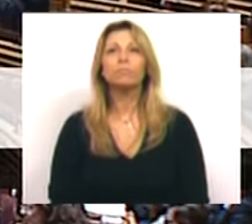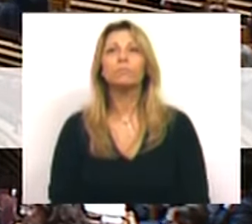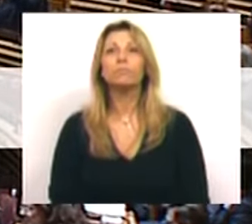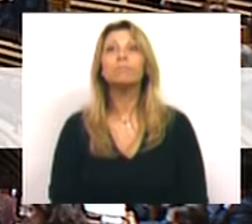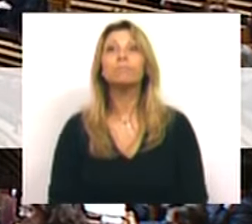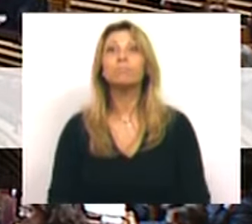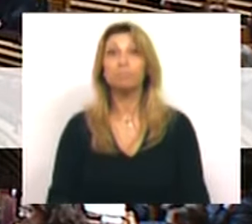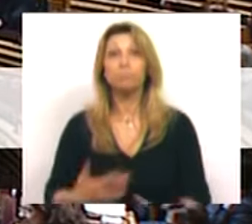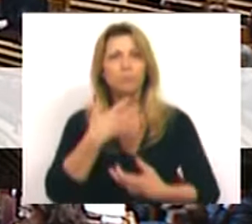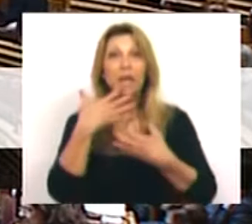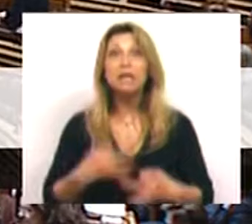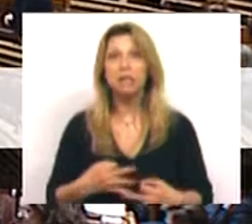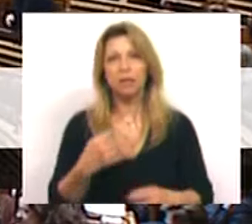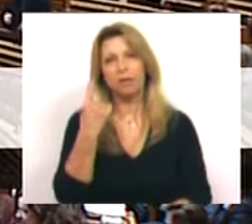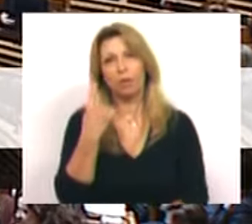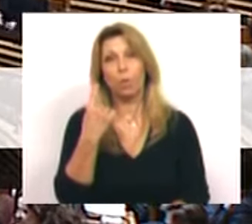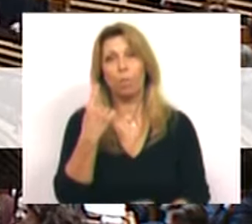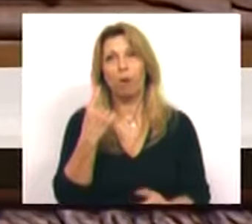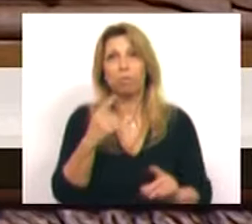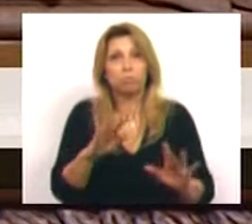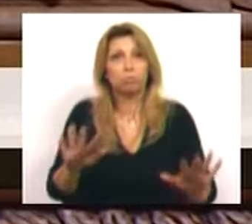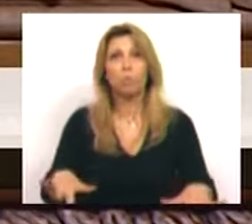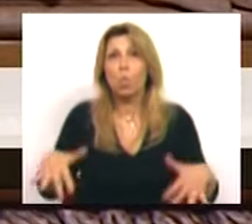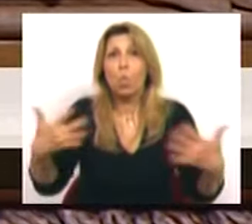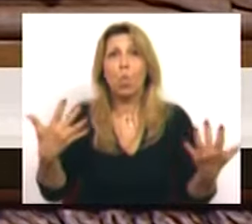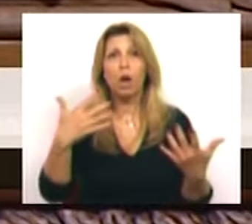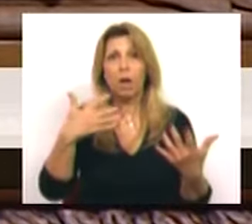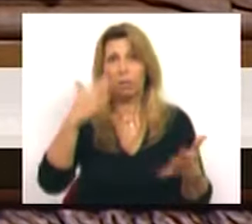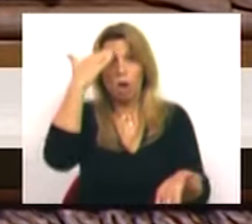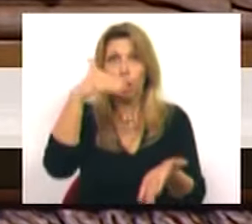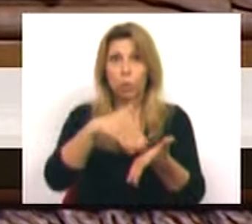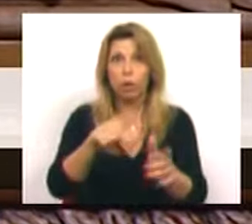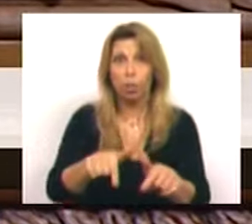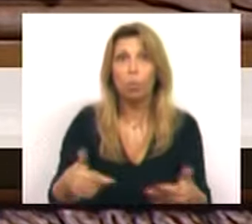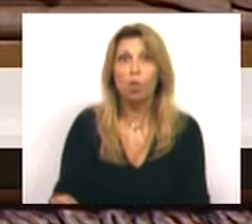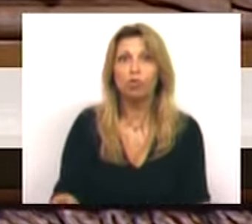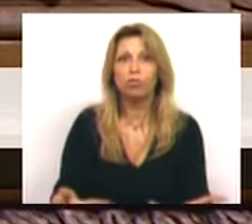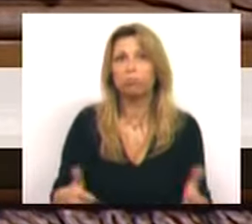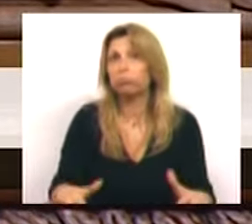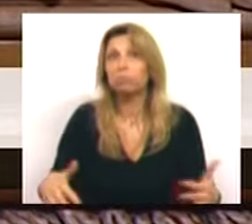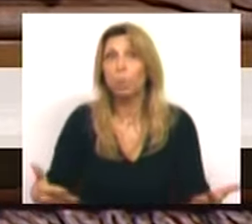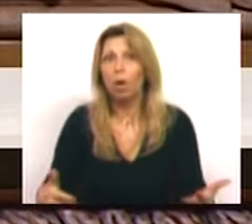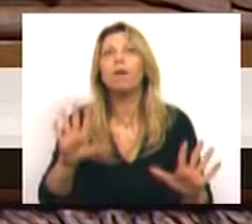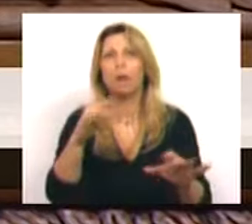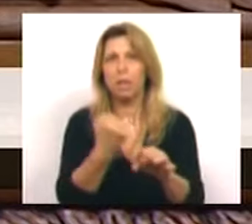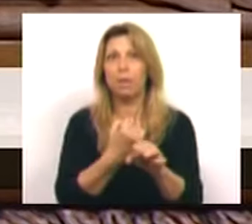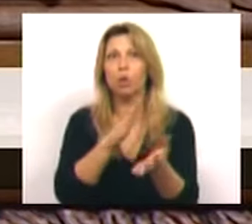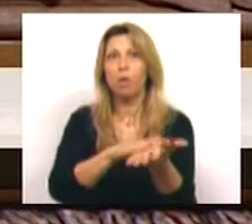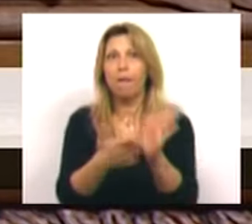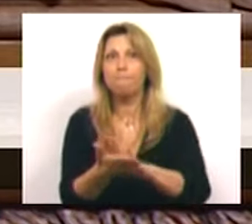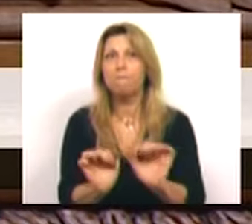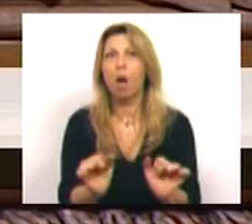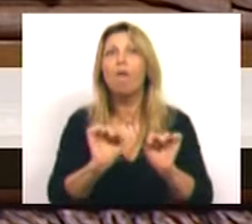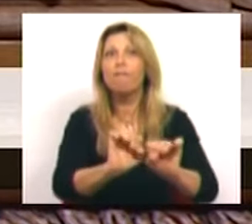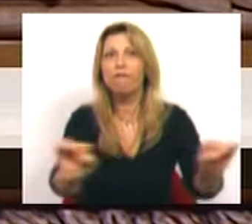Com uma certeza, seja qual for o desfecho de hoje, os trabalhadores têm sempre nas suas mãos a defesa